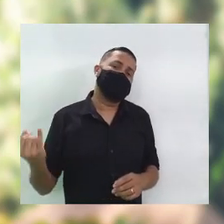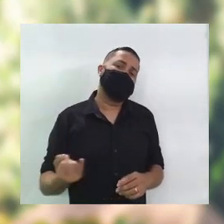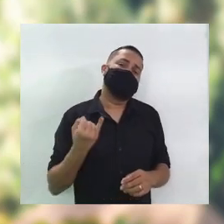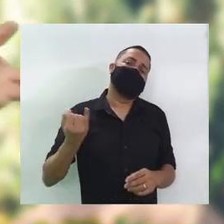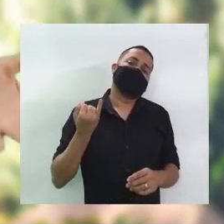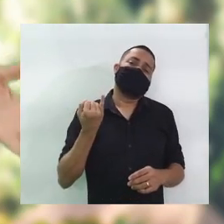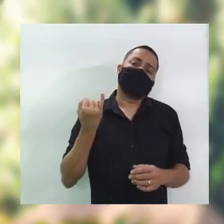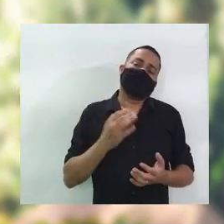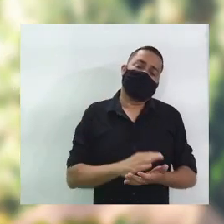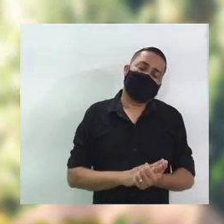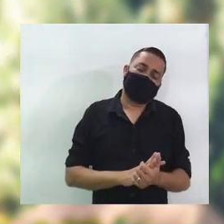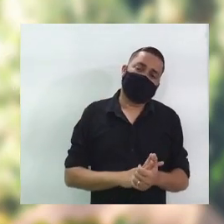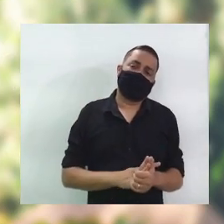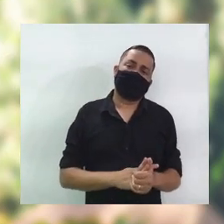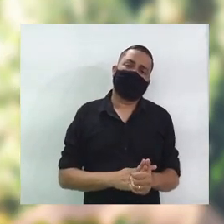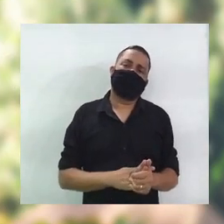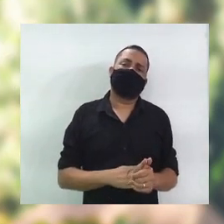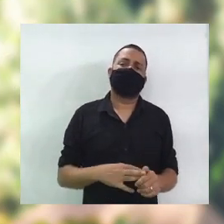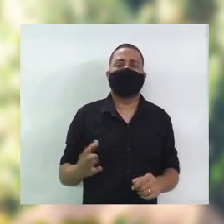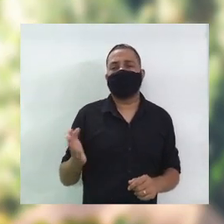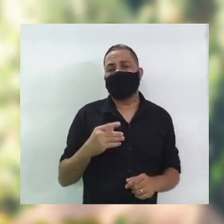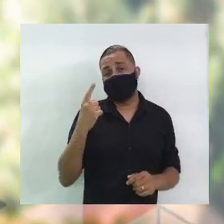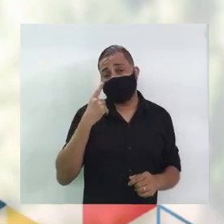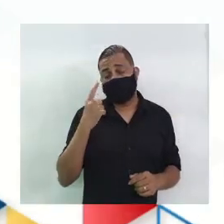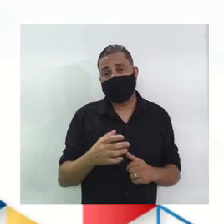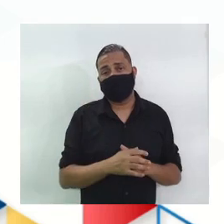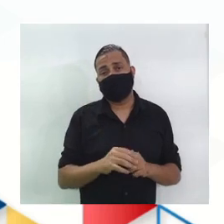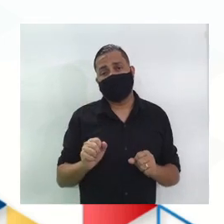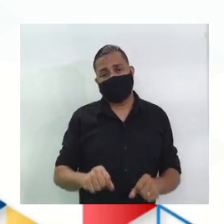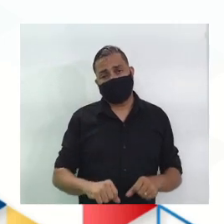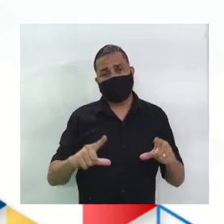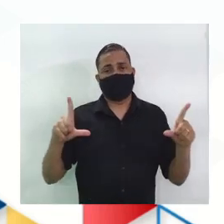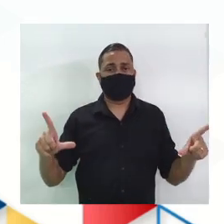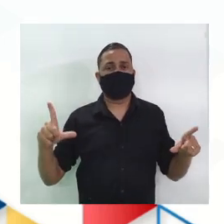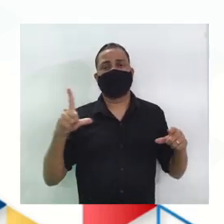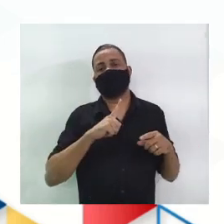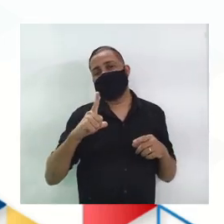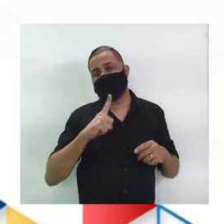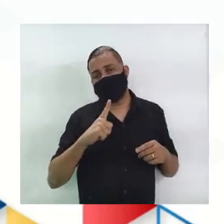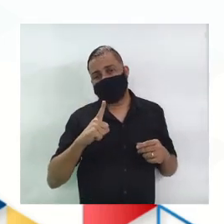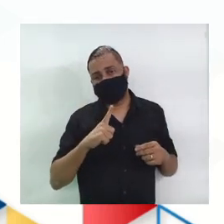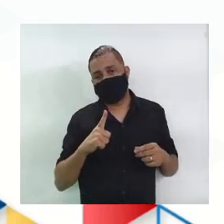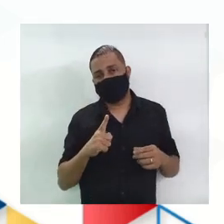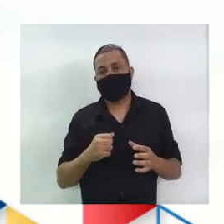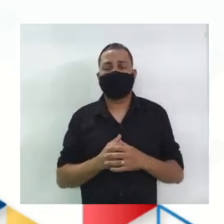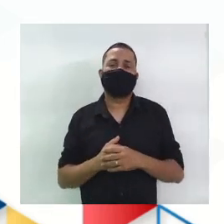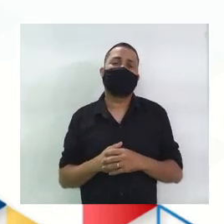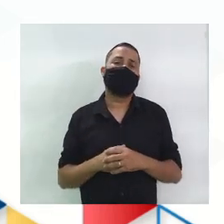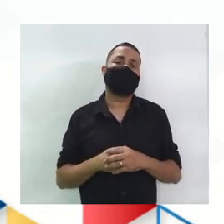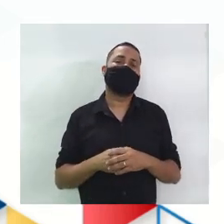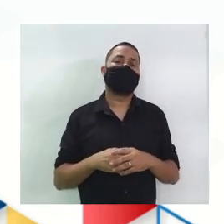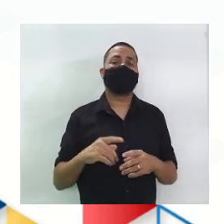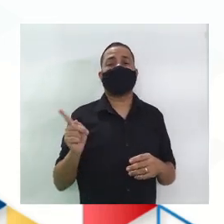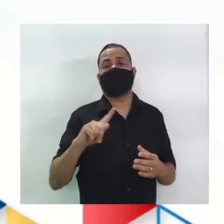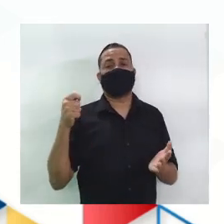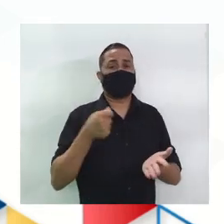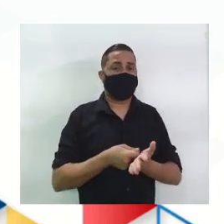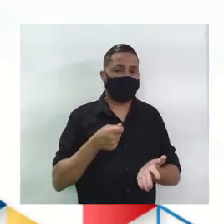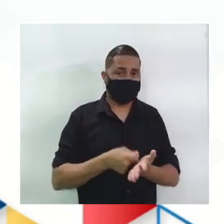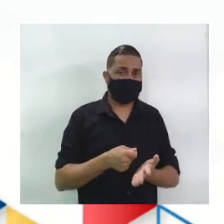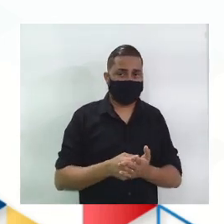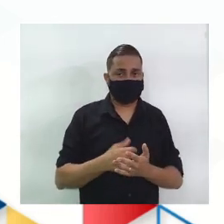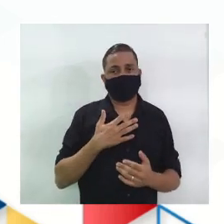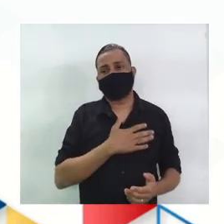importante. E na indumentária, vamos ver aqui na tela, nós temos aqui o seguinte: não é obrigatória.